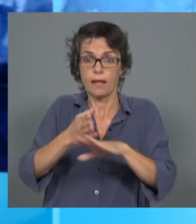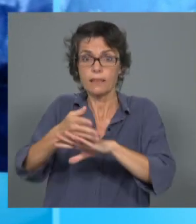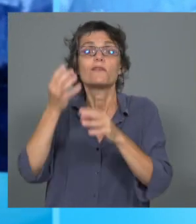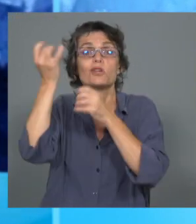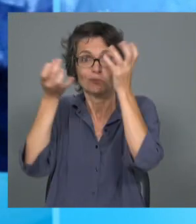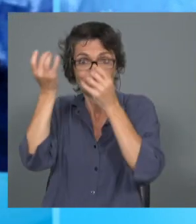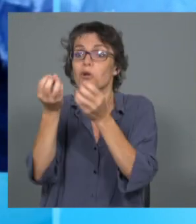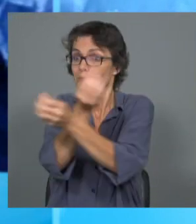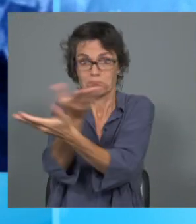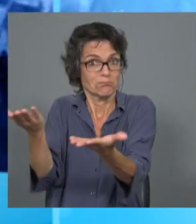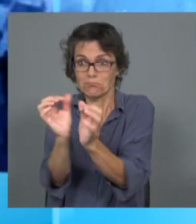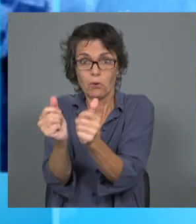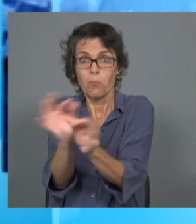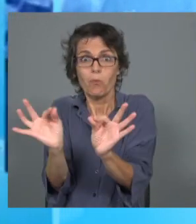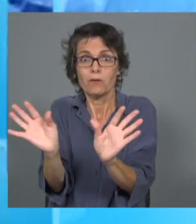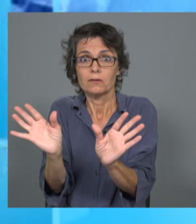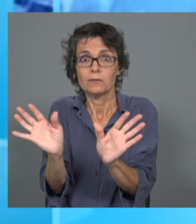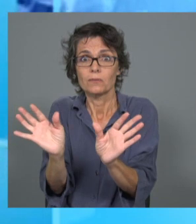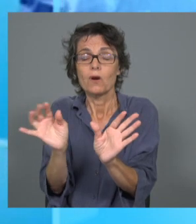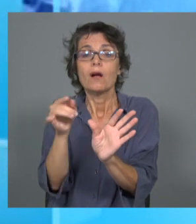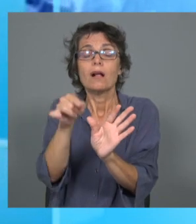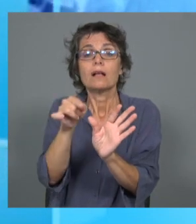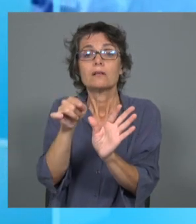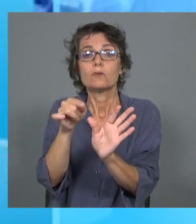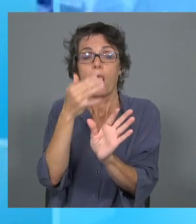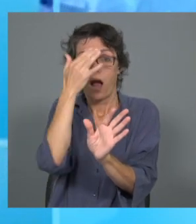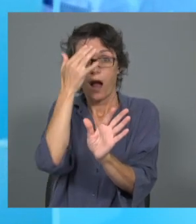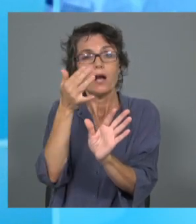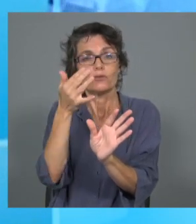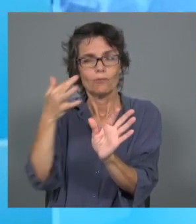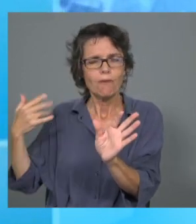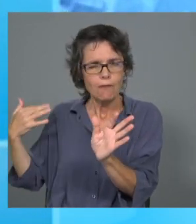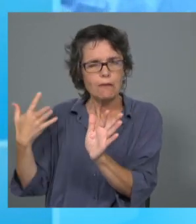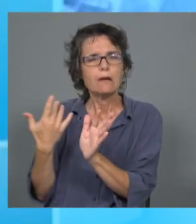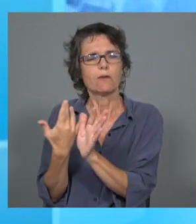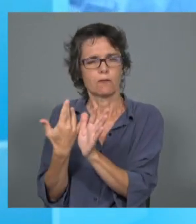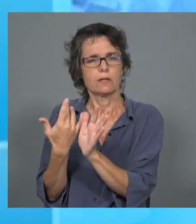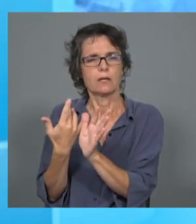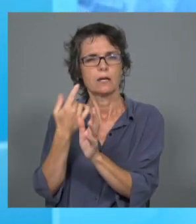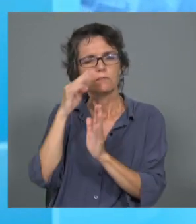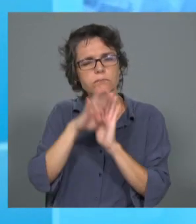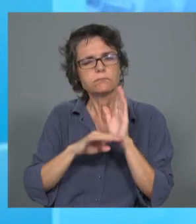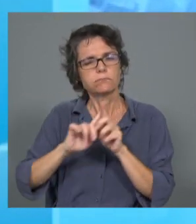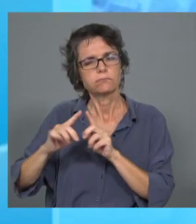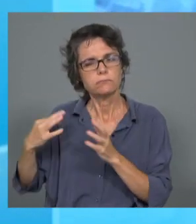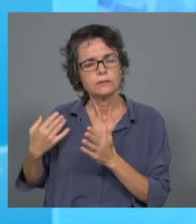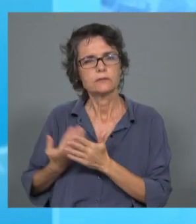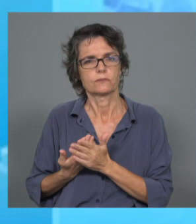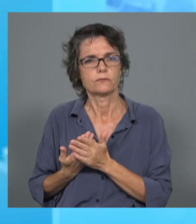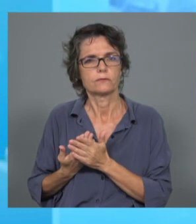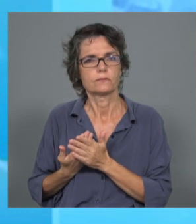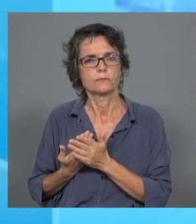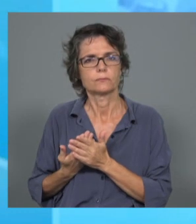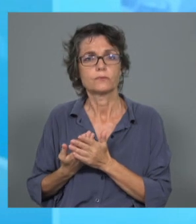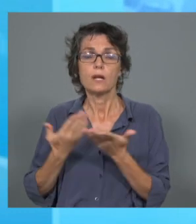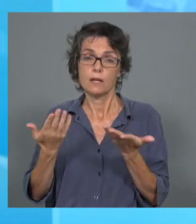não? Agora, isto acontece, e eu penso que tem sido um problema grande, enfim, não conheço para as outras igrejas, mas pelo menos